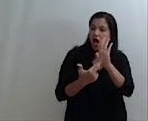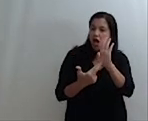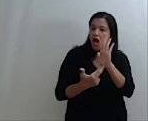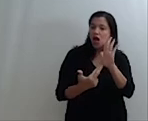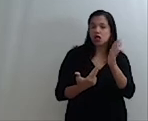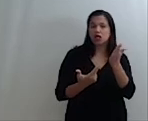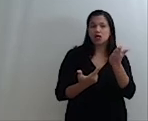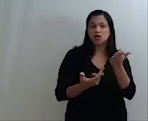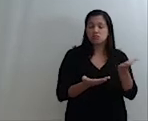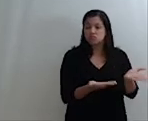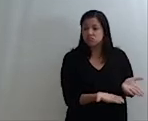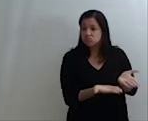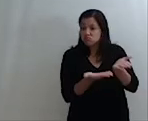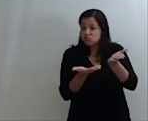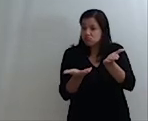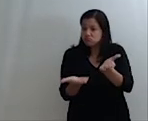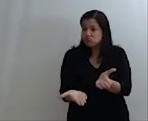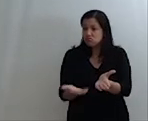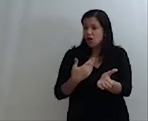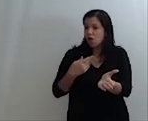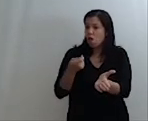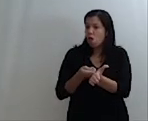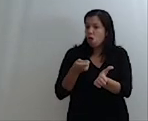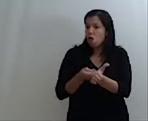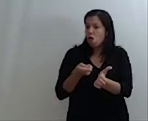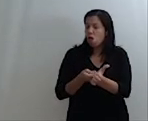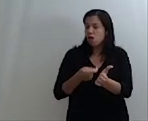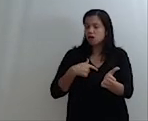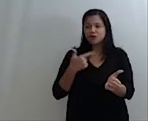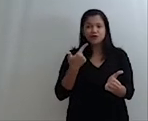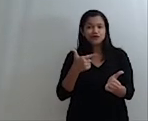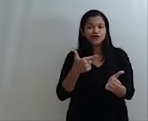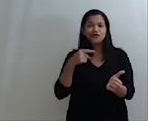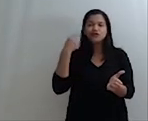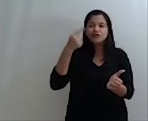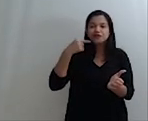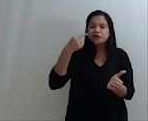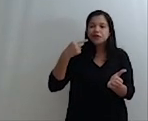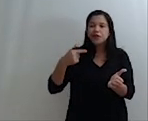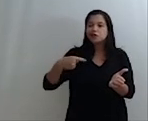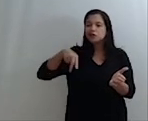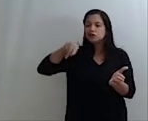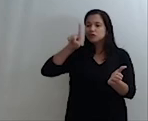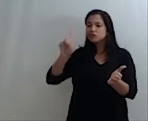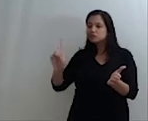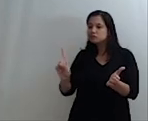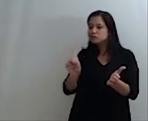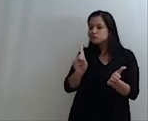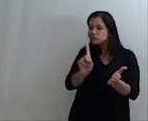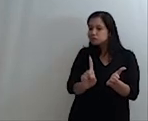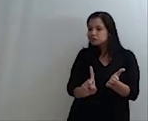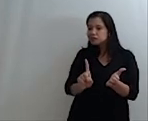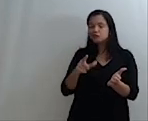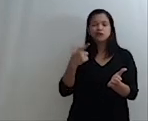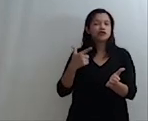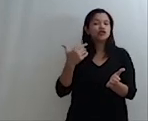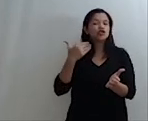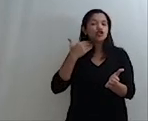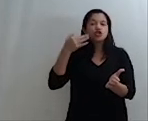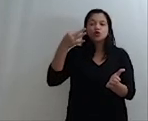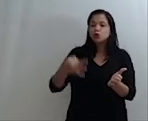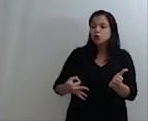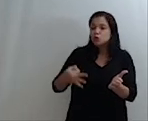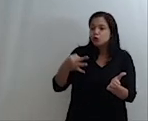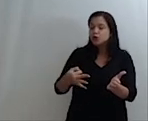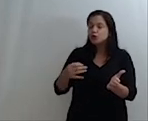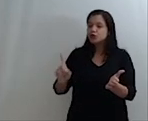colhida inquisitori sem a presença de um advogado sem a presença do juiz e nem sem a presença